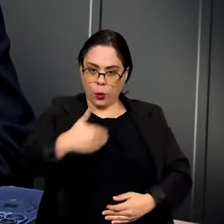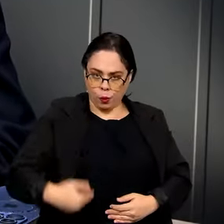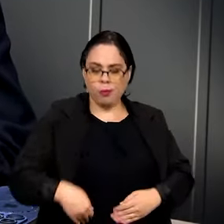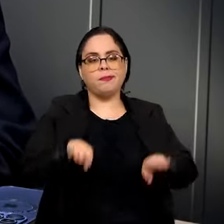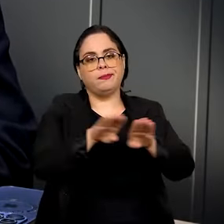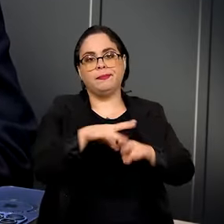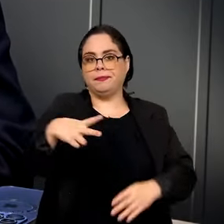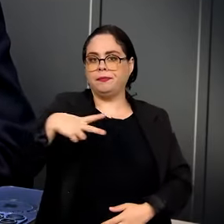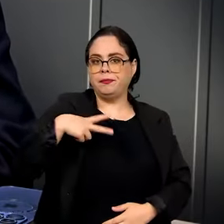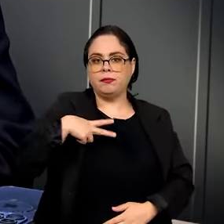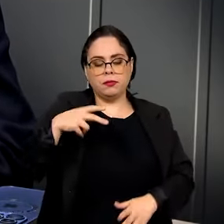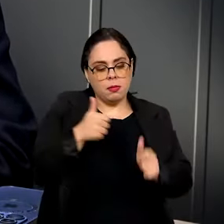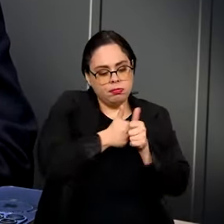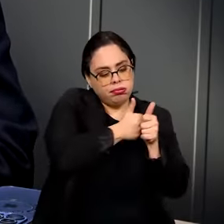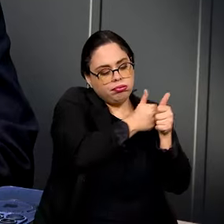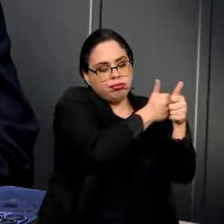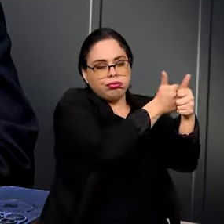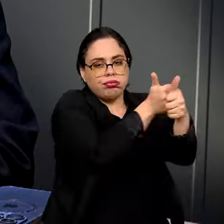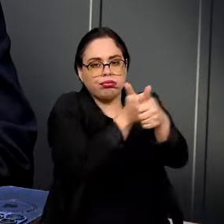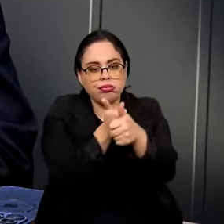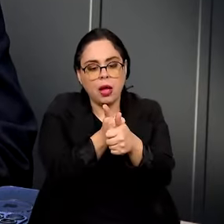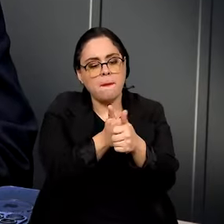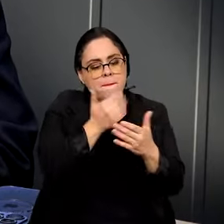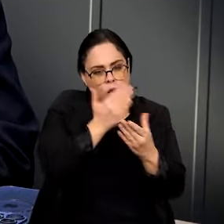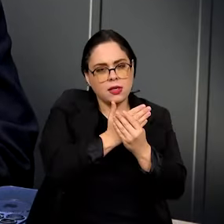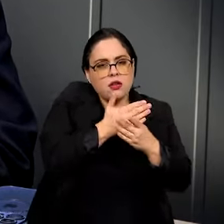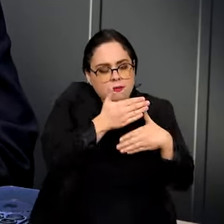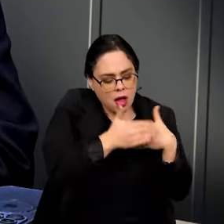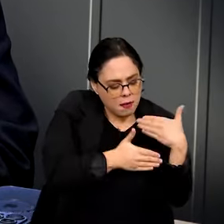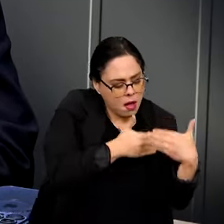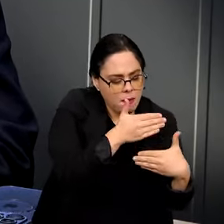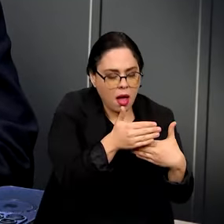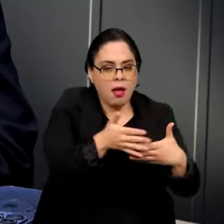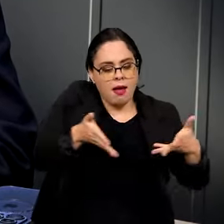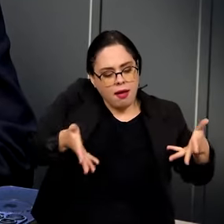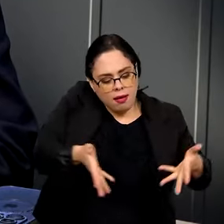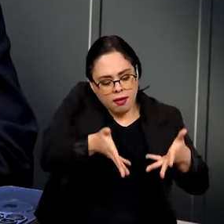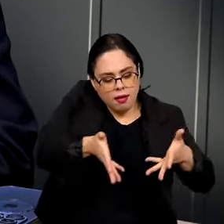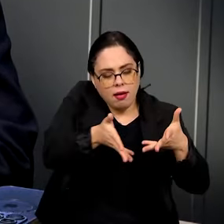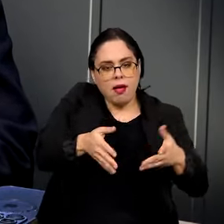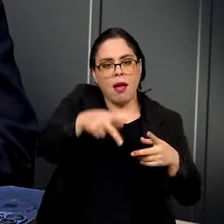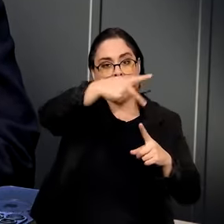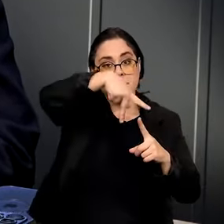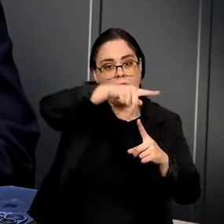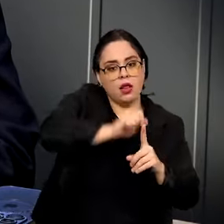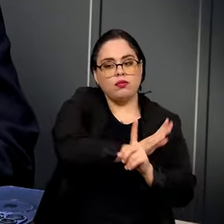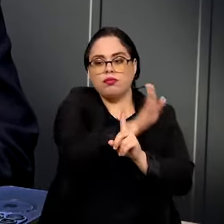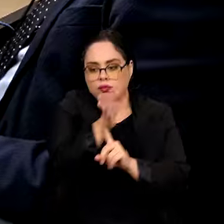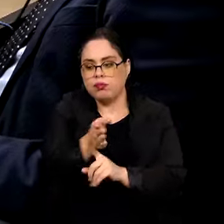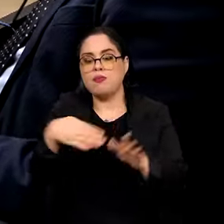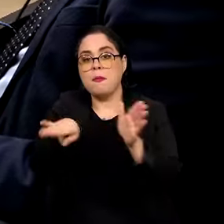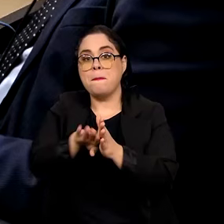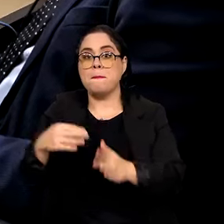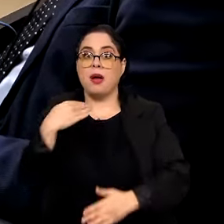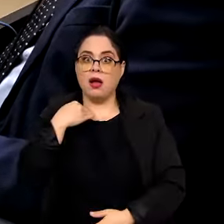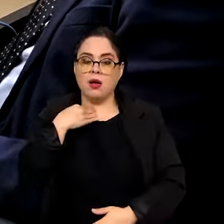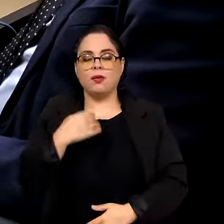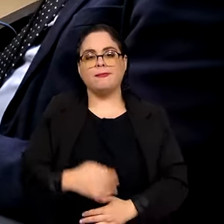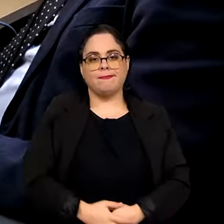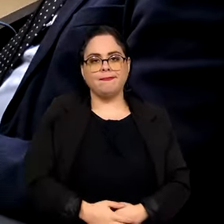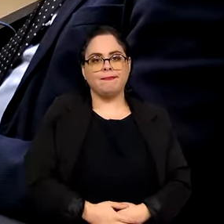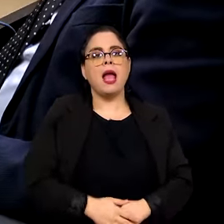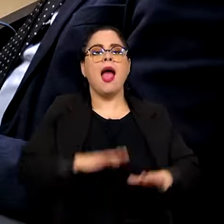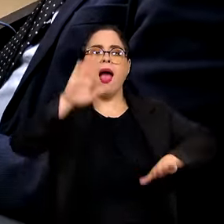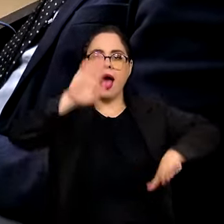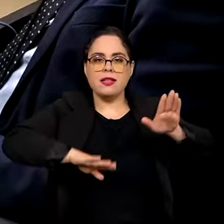jurídicas eh públicas e privadas que vão acompanhar todo o processo levar esses planos para os